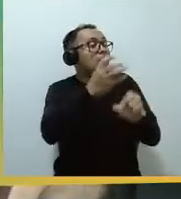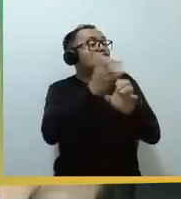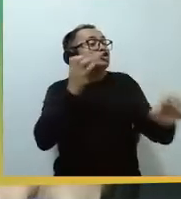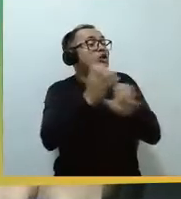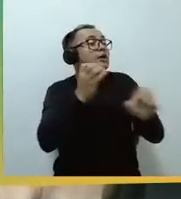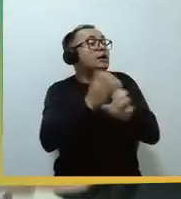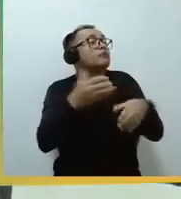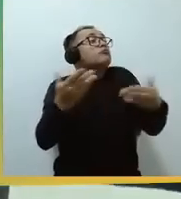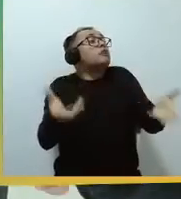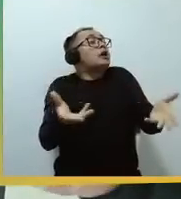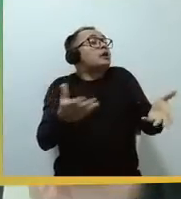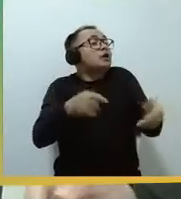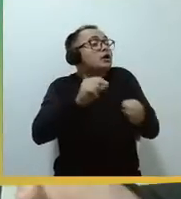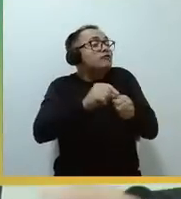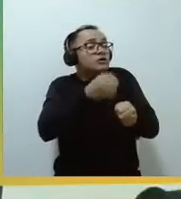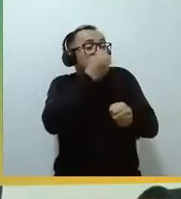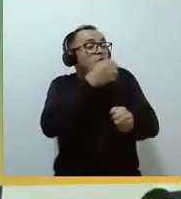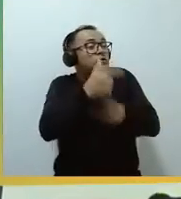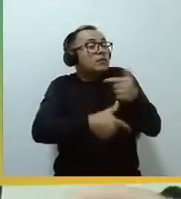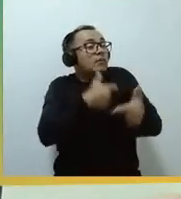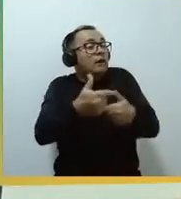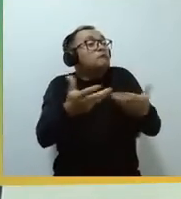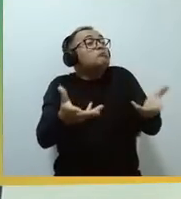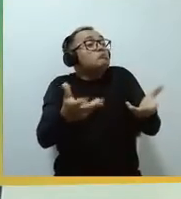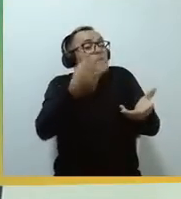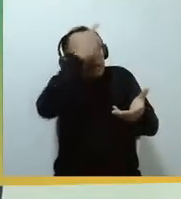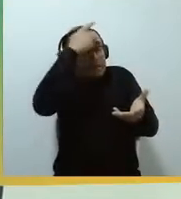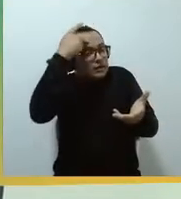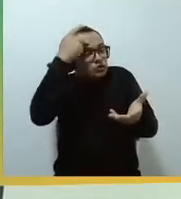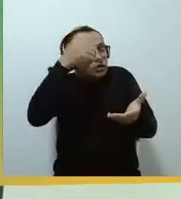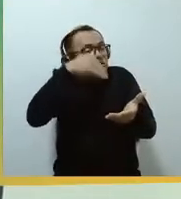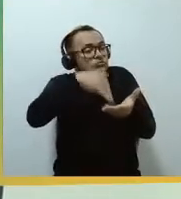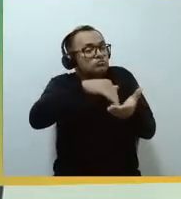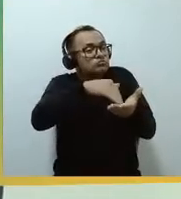fez um bom trabalho. Quantas pessoas foram meus secretários nesse período?